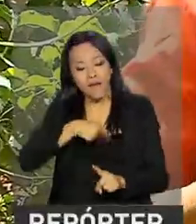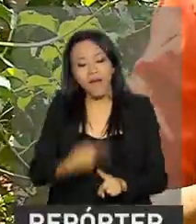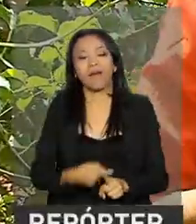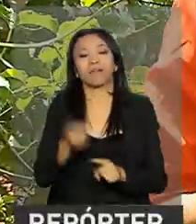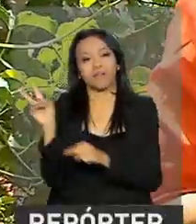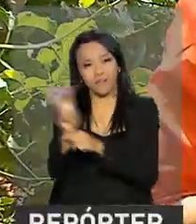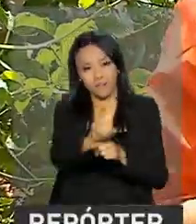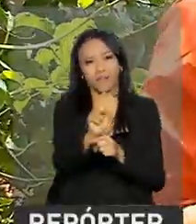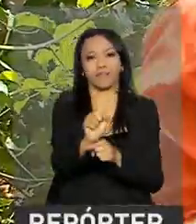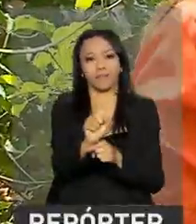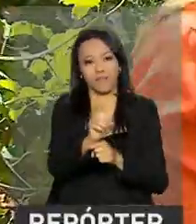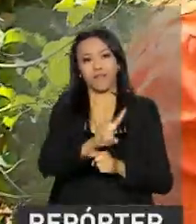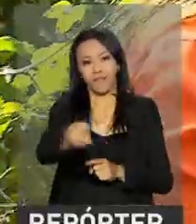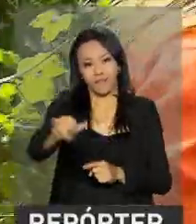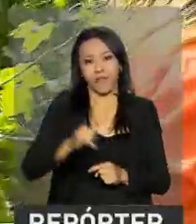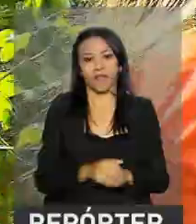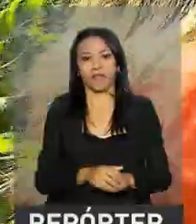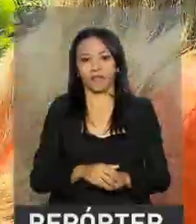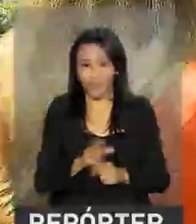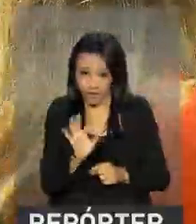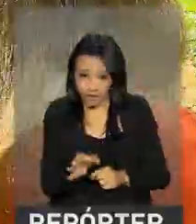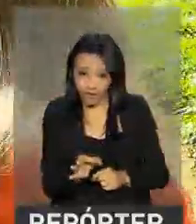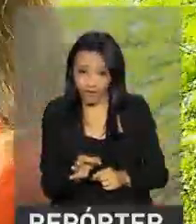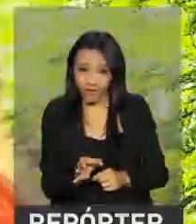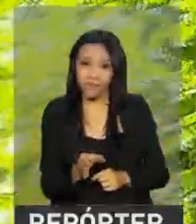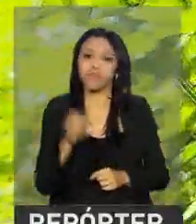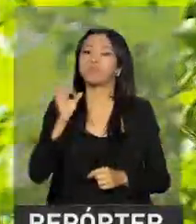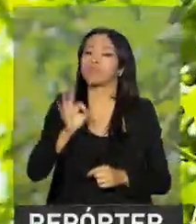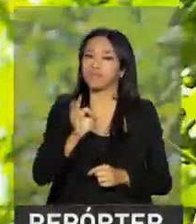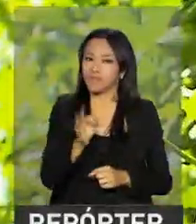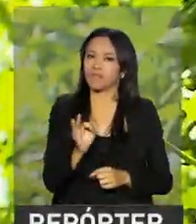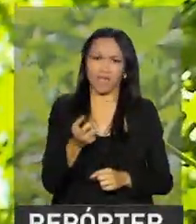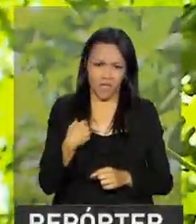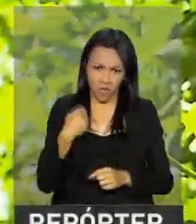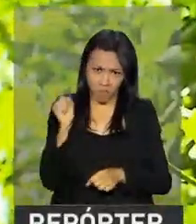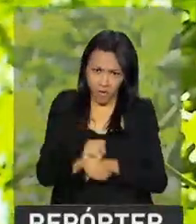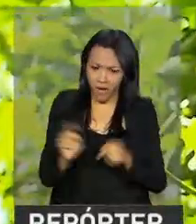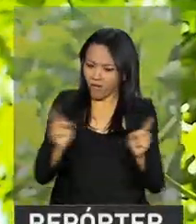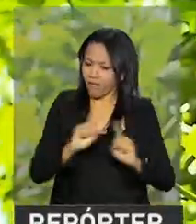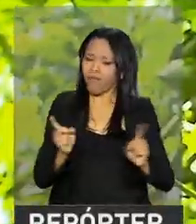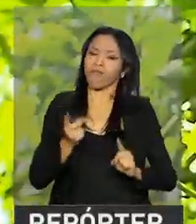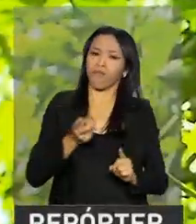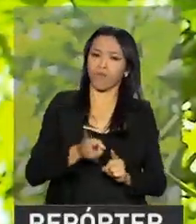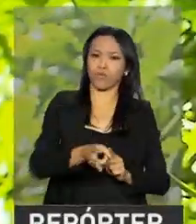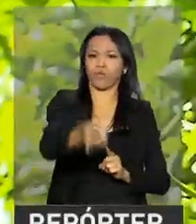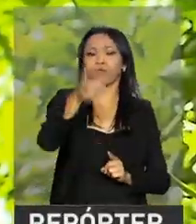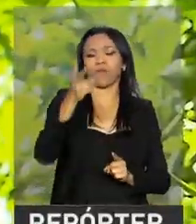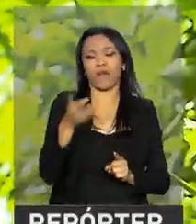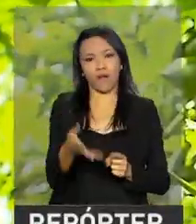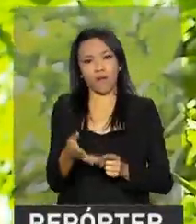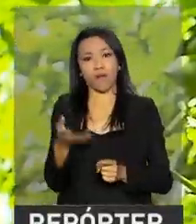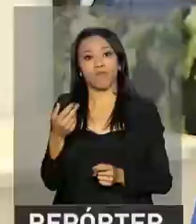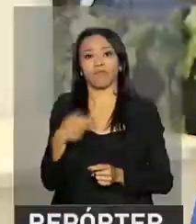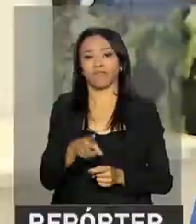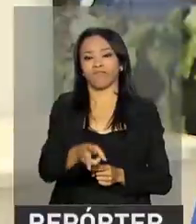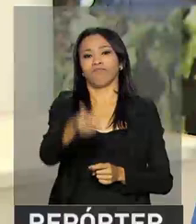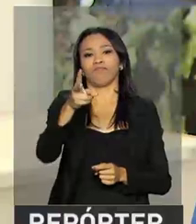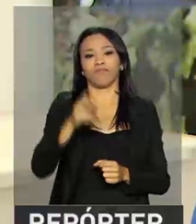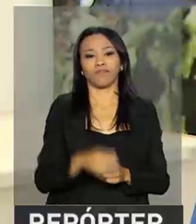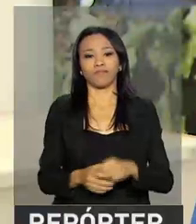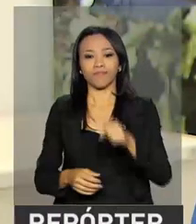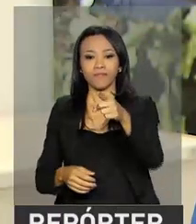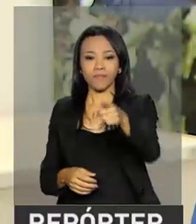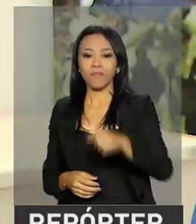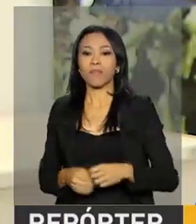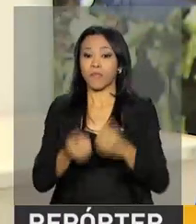créditos do pronaf é isso mesmo seu jogo sim parar de forma alguma pretendo aumentar a cultura mas paraná as condições de crédito